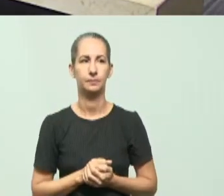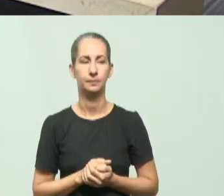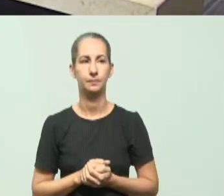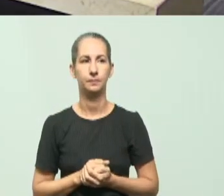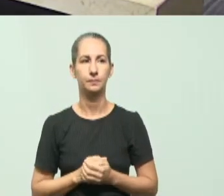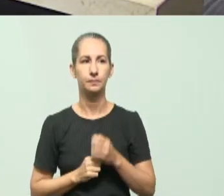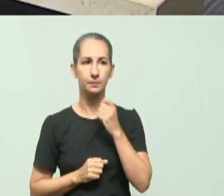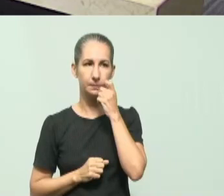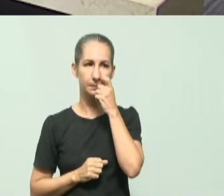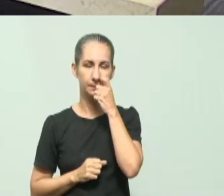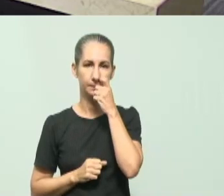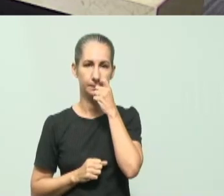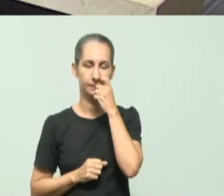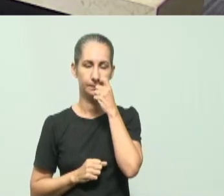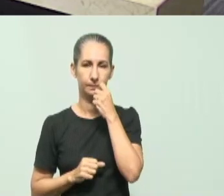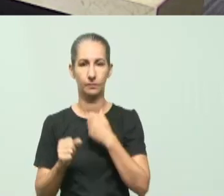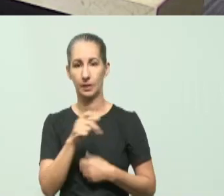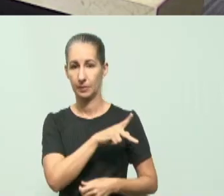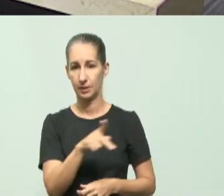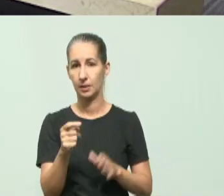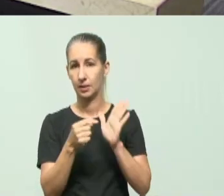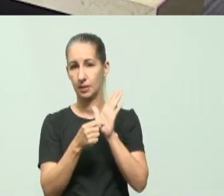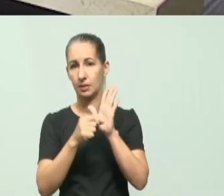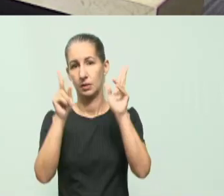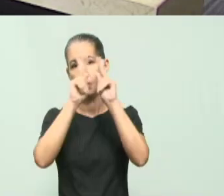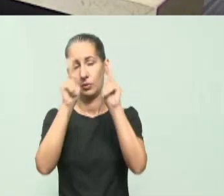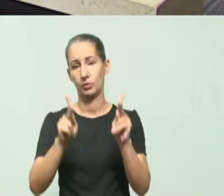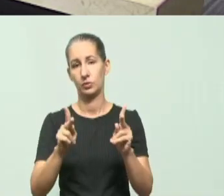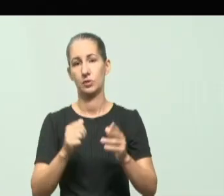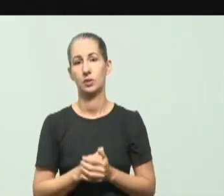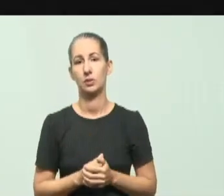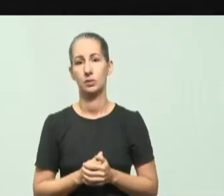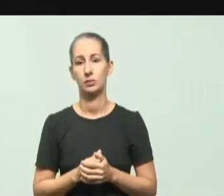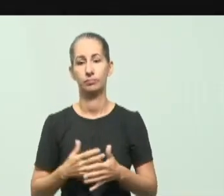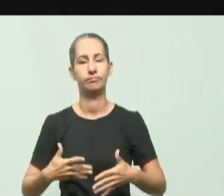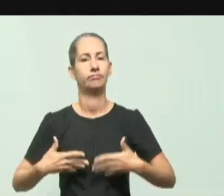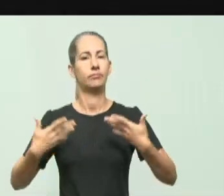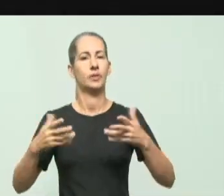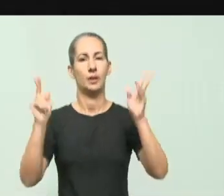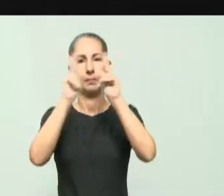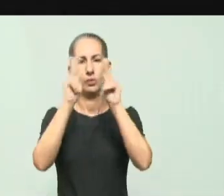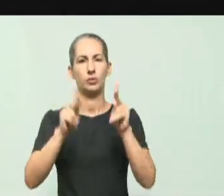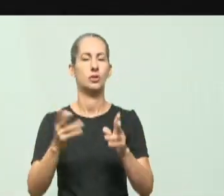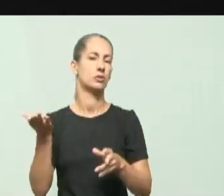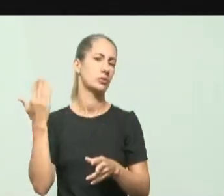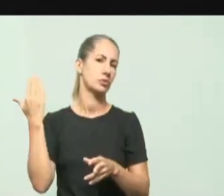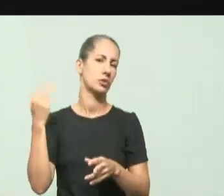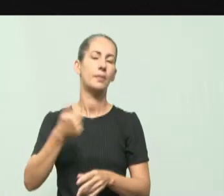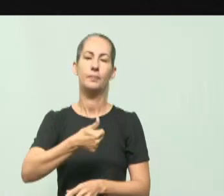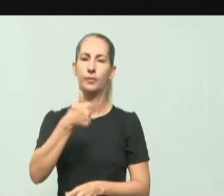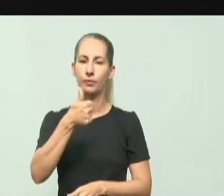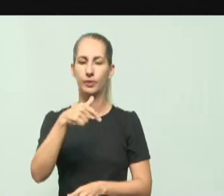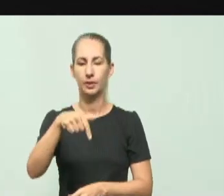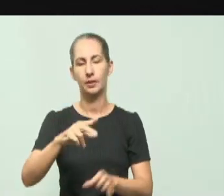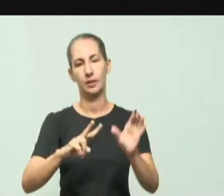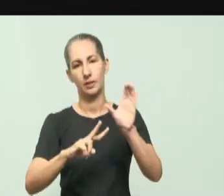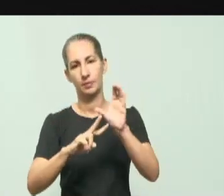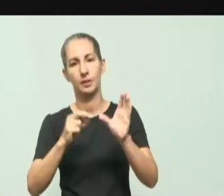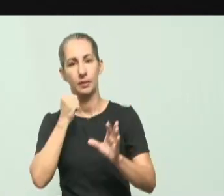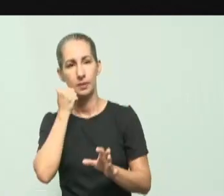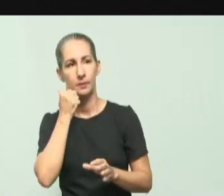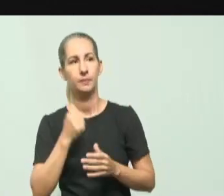autora. Presidente, esse projeto foi, inclusive, inspirado em outros projetos que já foram aprovados aqui na Câmara